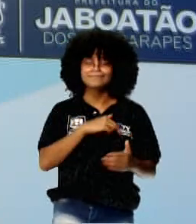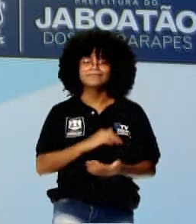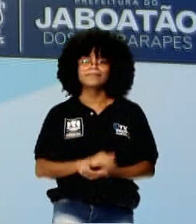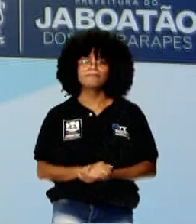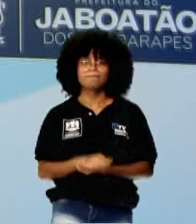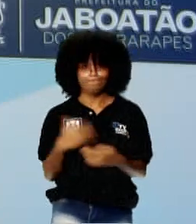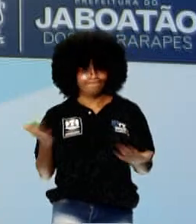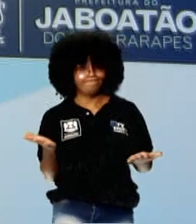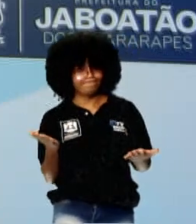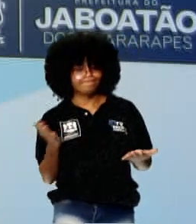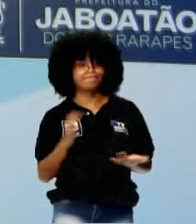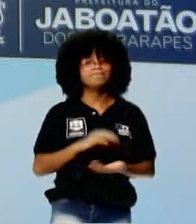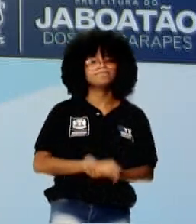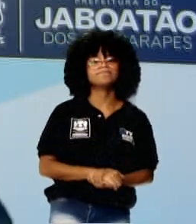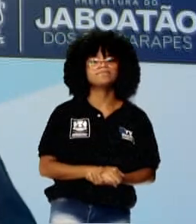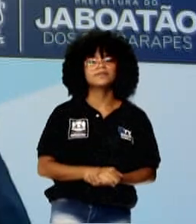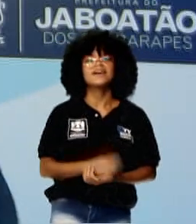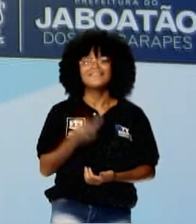tal assim?